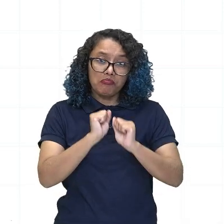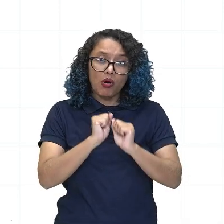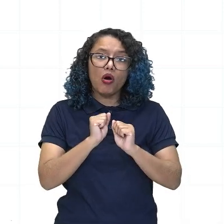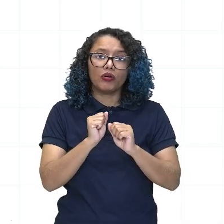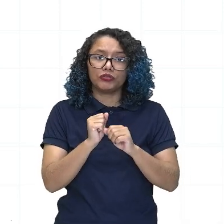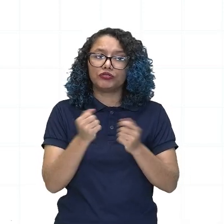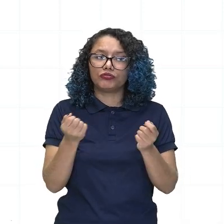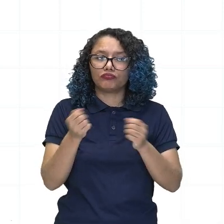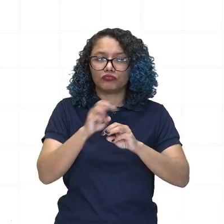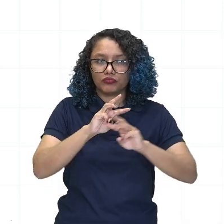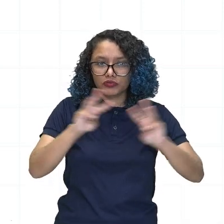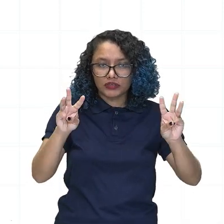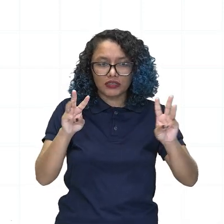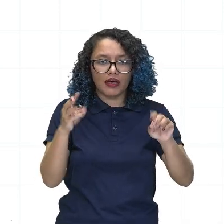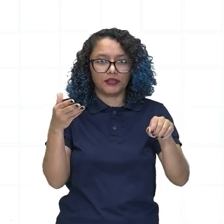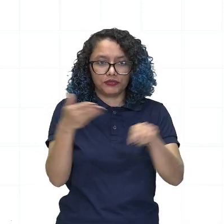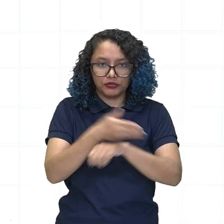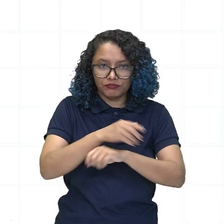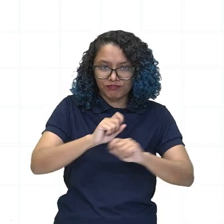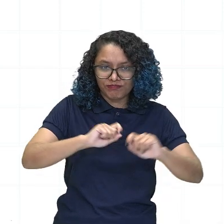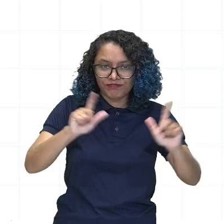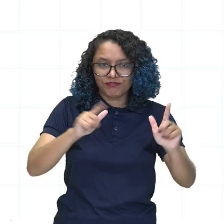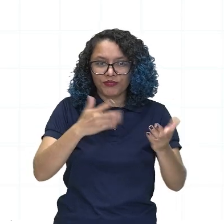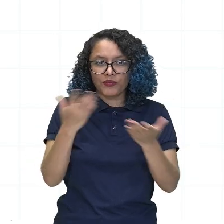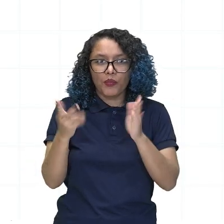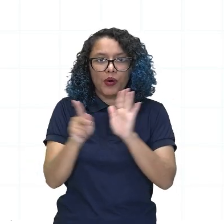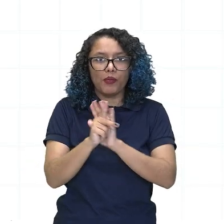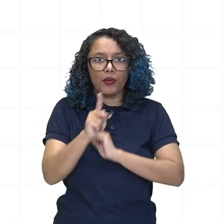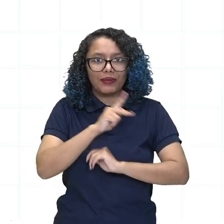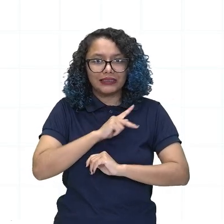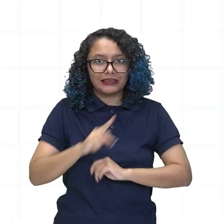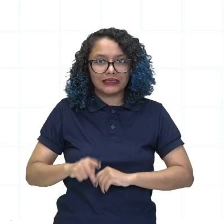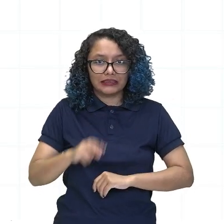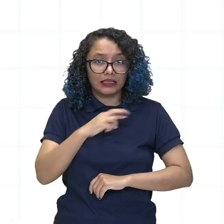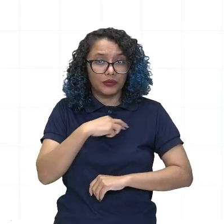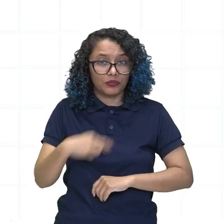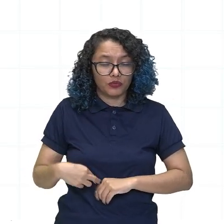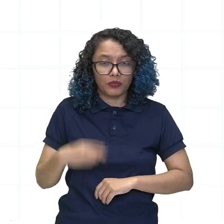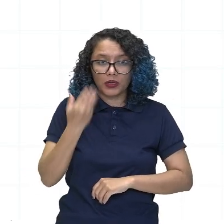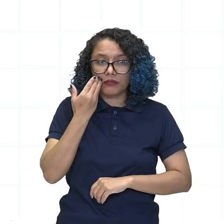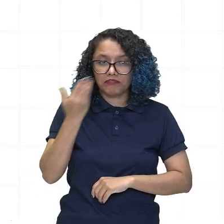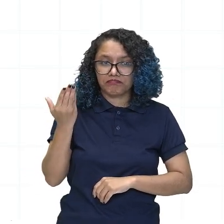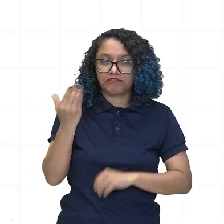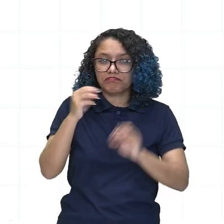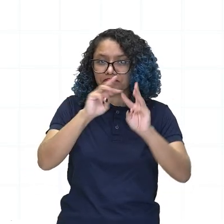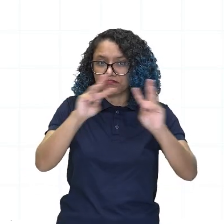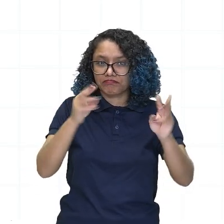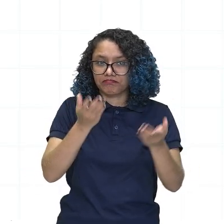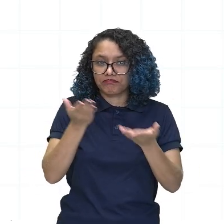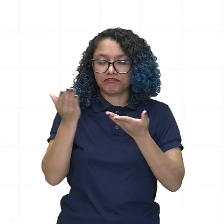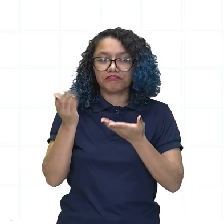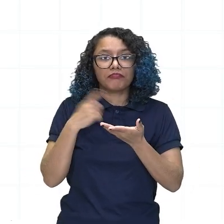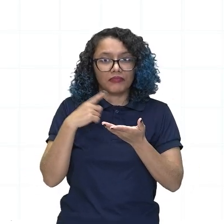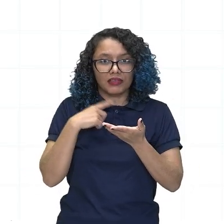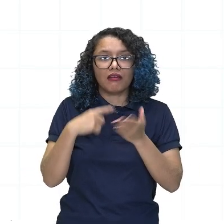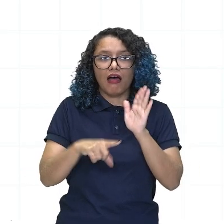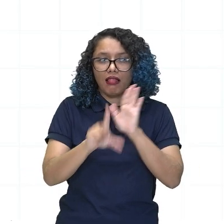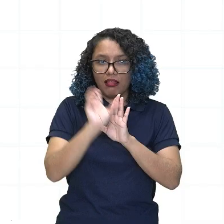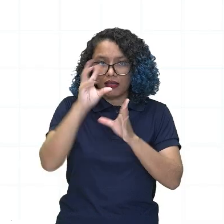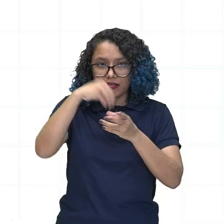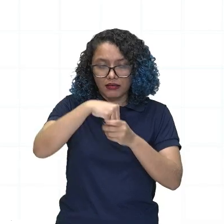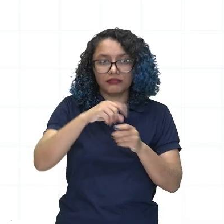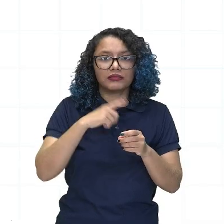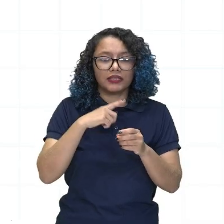no site da Casa Civil, da Presidência da República, e observem que nesse site nós vamos encontrar a lei e